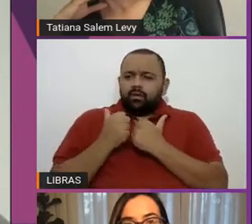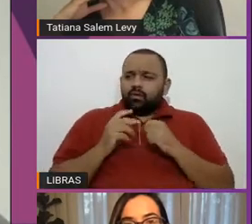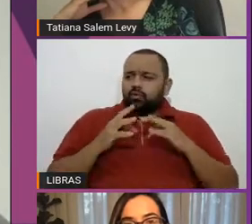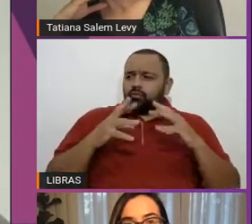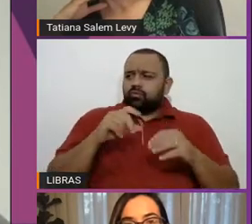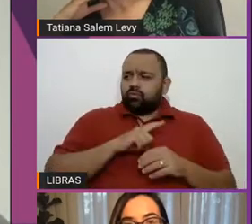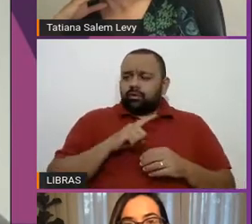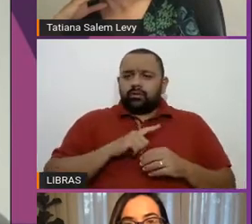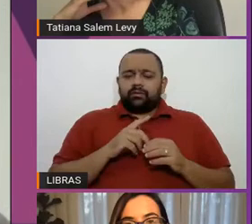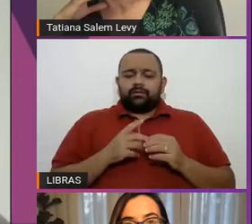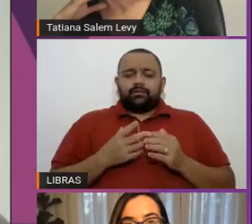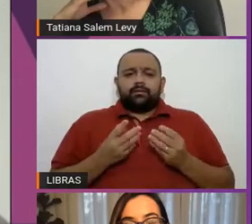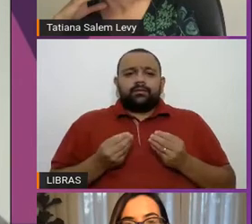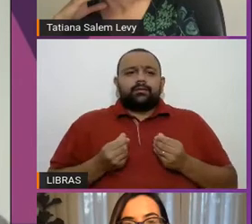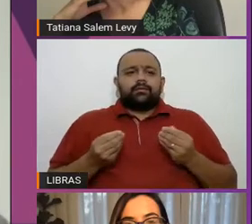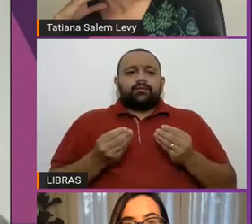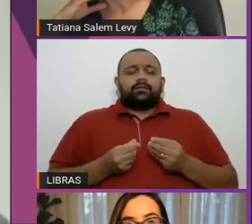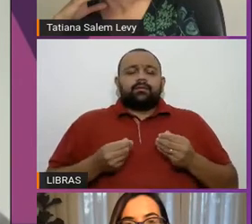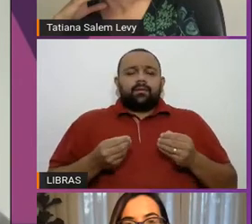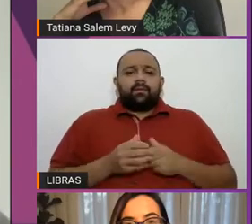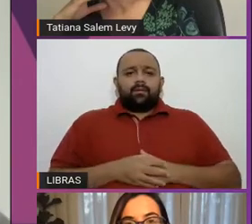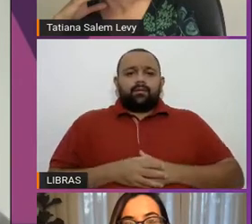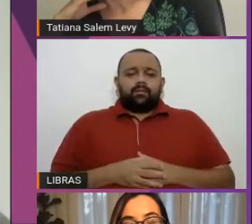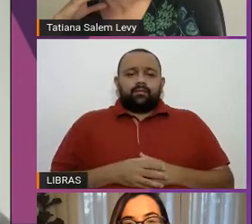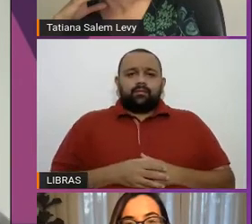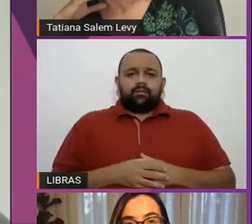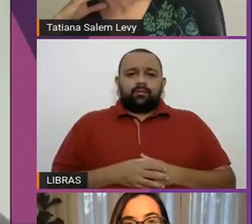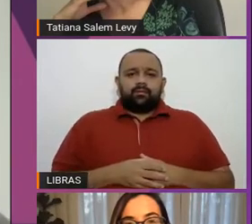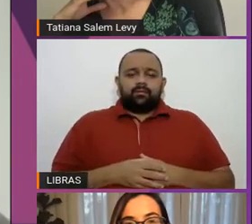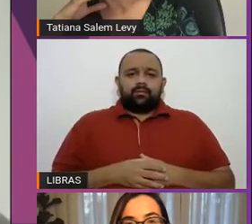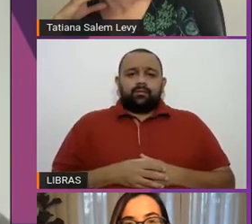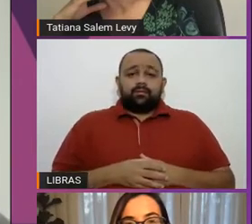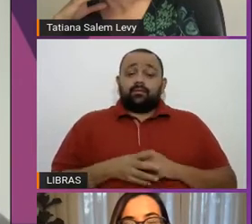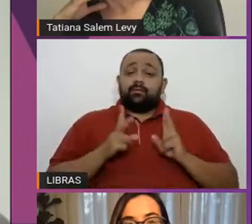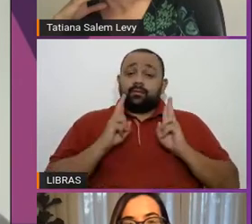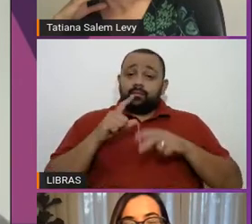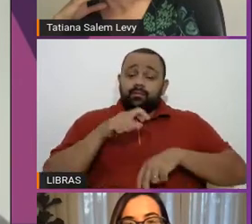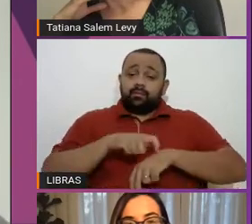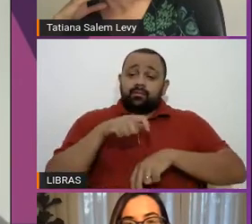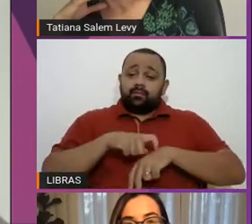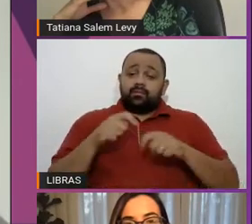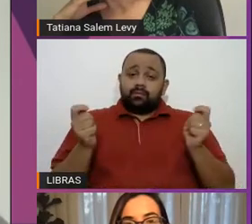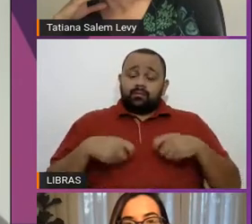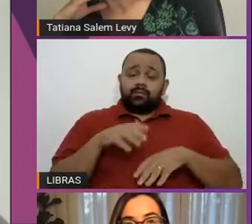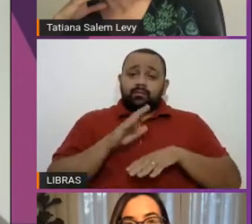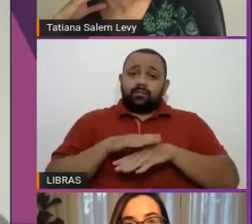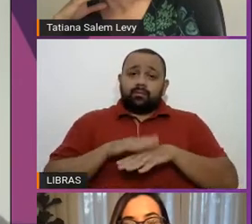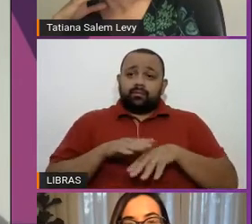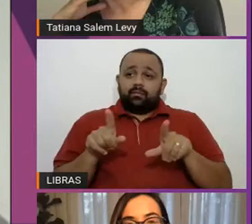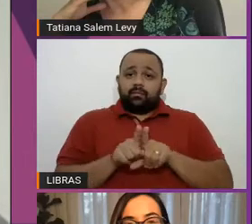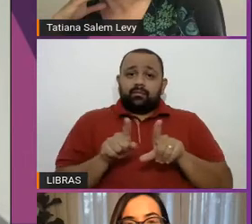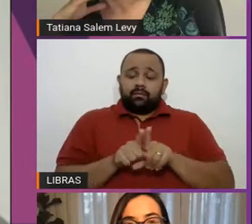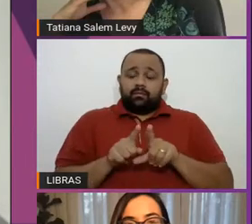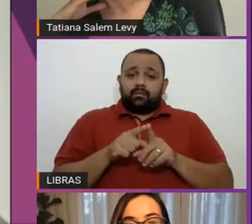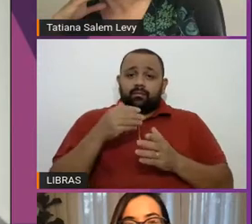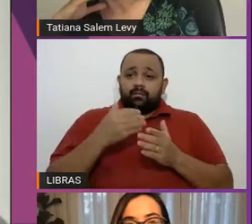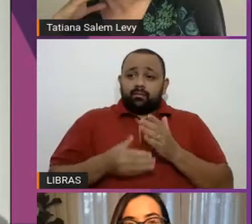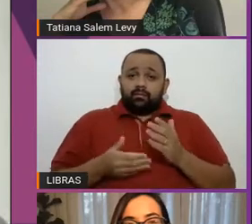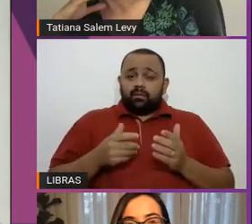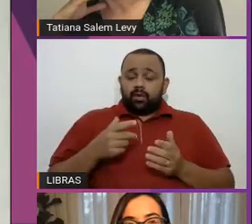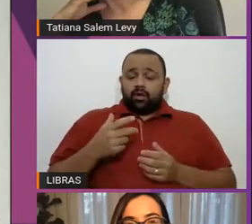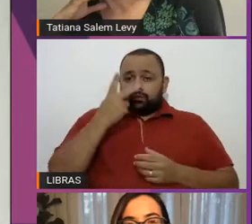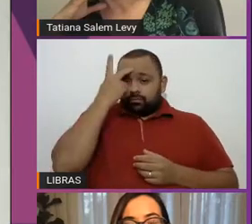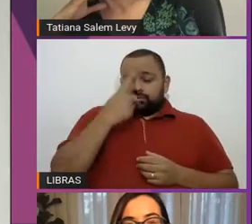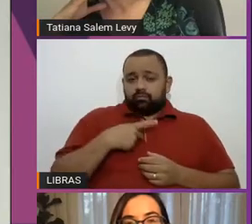tenha sensibilidade com ser atravessado pelas intenções ali ao mesmo tempo isso pode levar um crescimento e uma pedra desse então